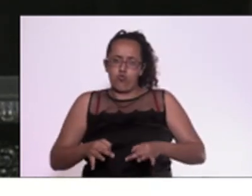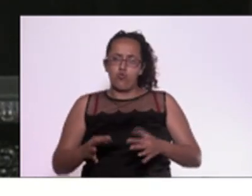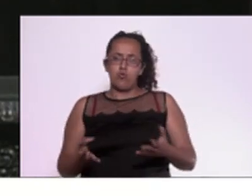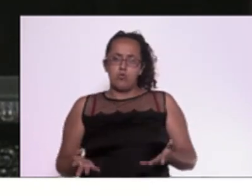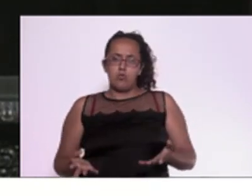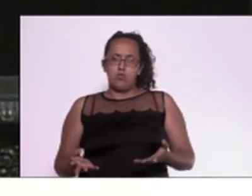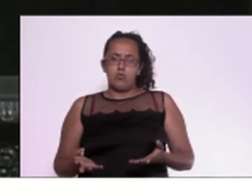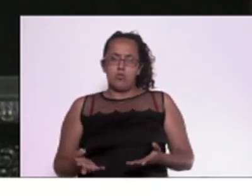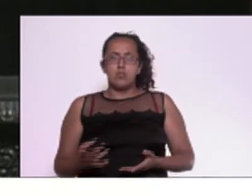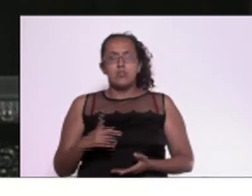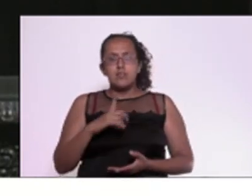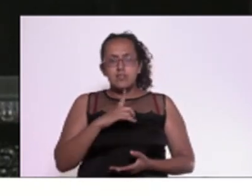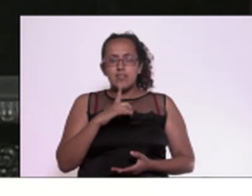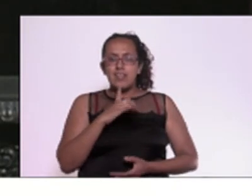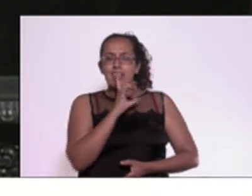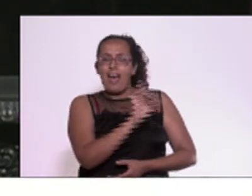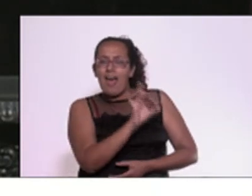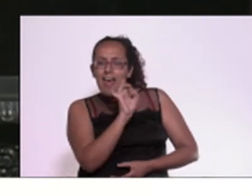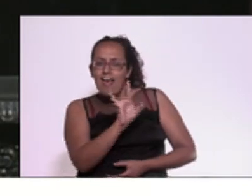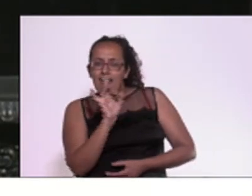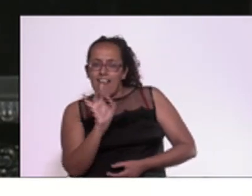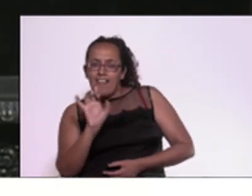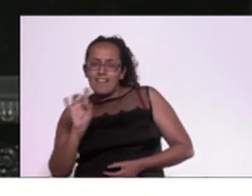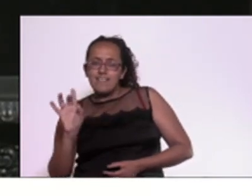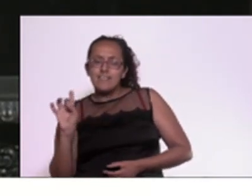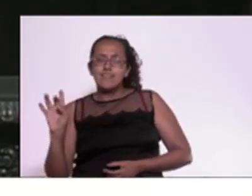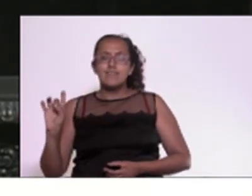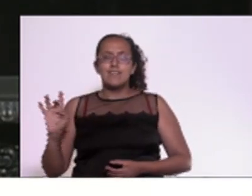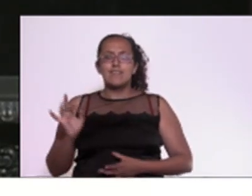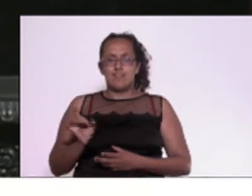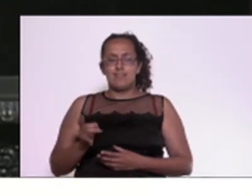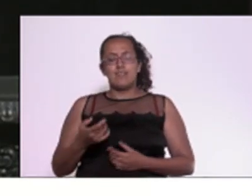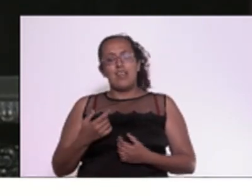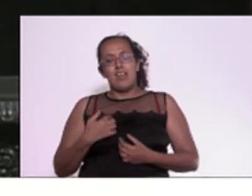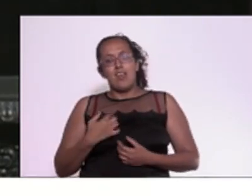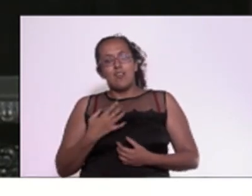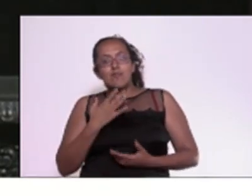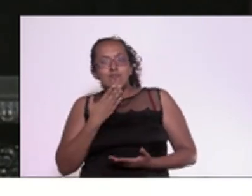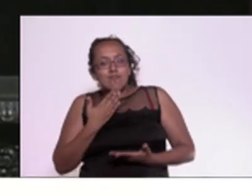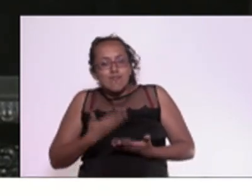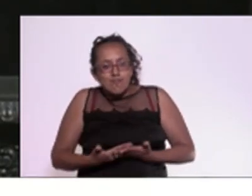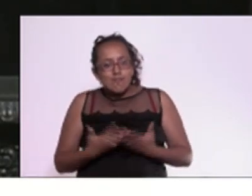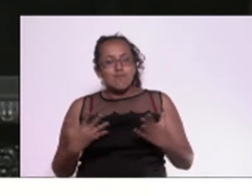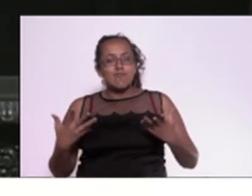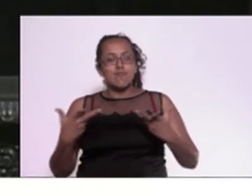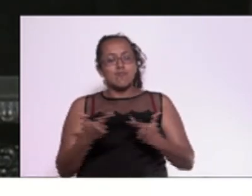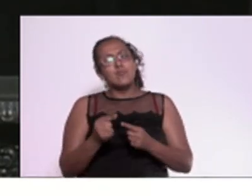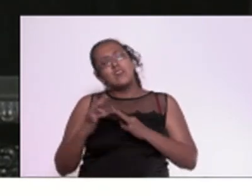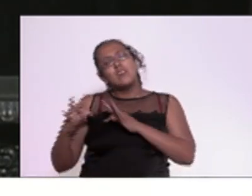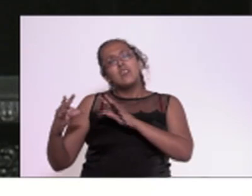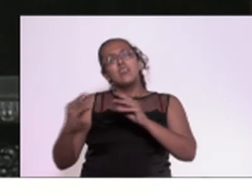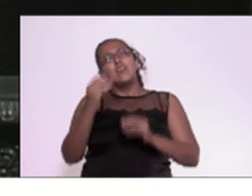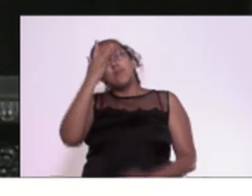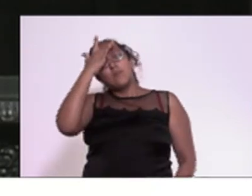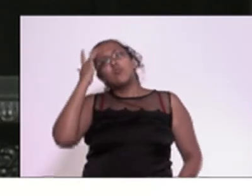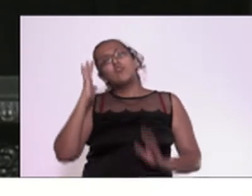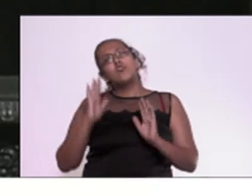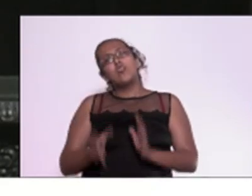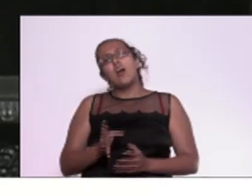está o veio do ouro, em um garimpo, capaz de aglomerar vários garimpeiros em busca de prosperidade.